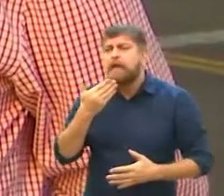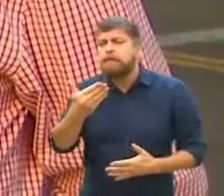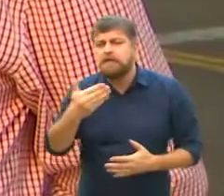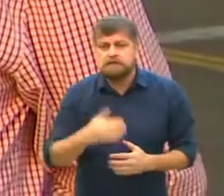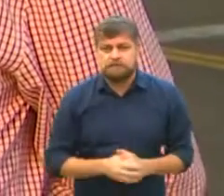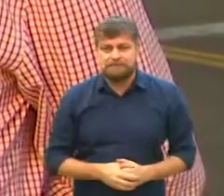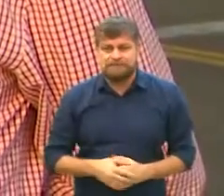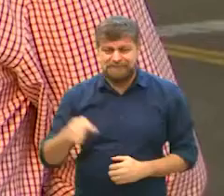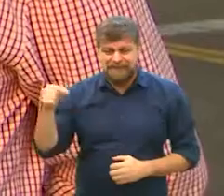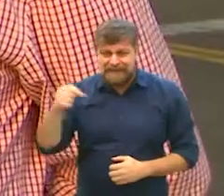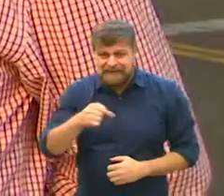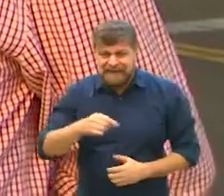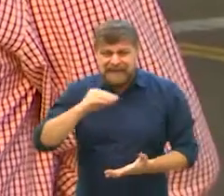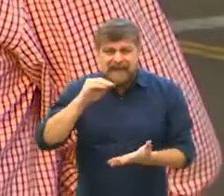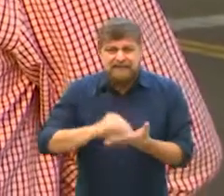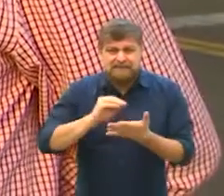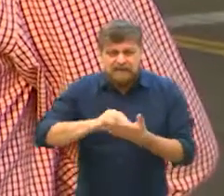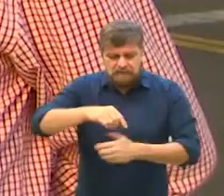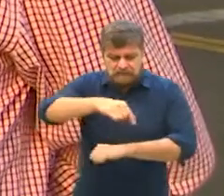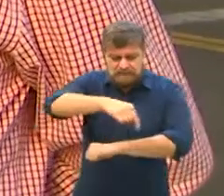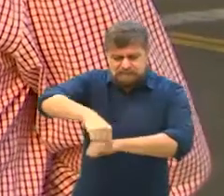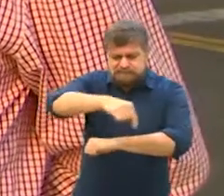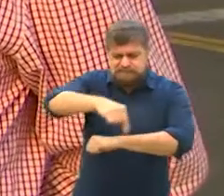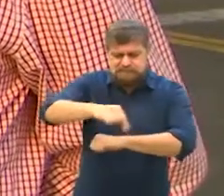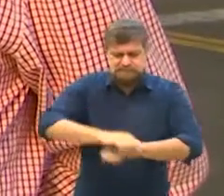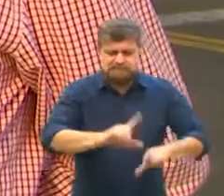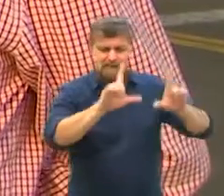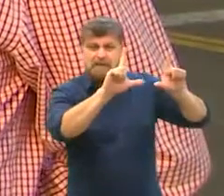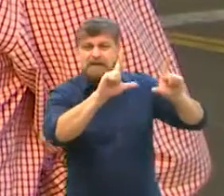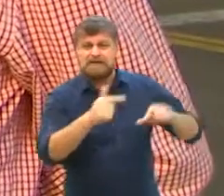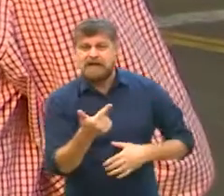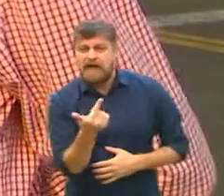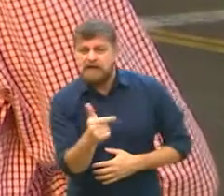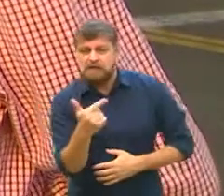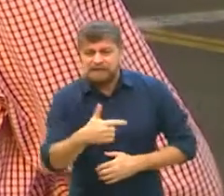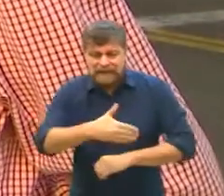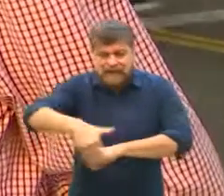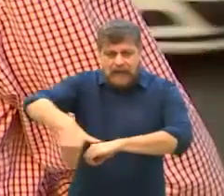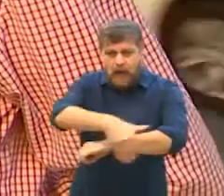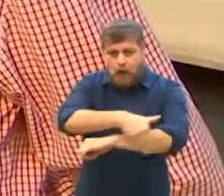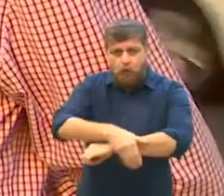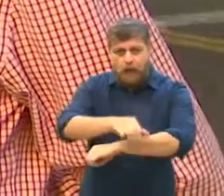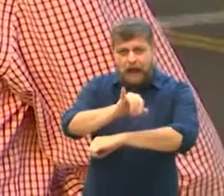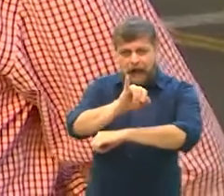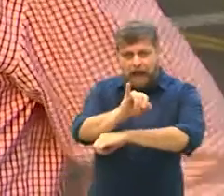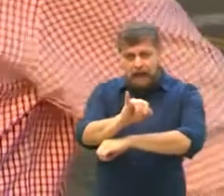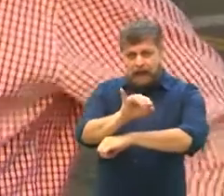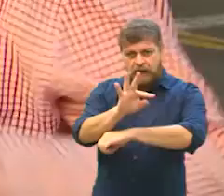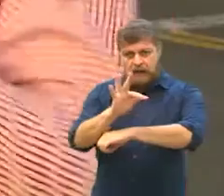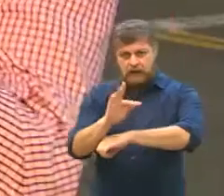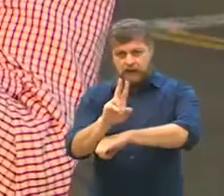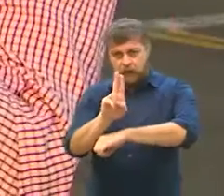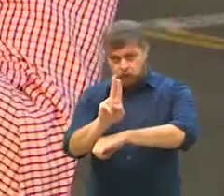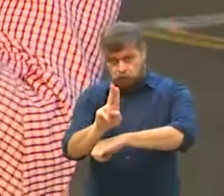da solicitação. Por falta da sinalização. E essa rua